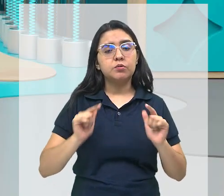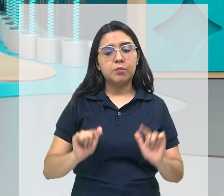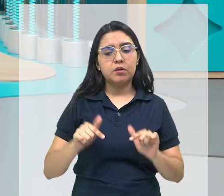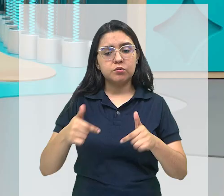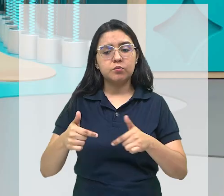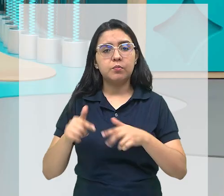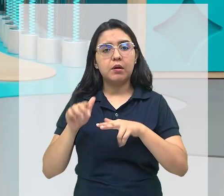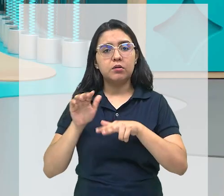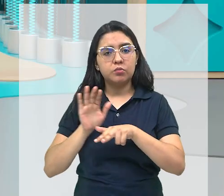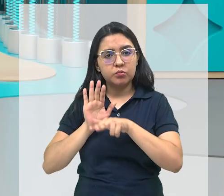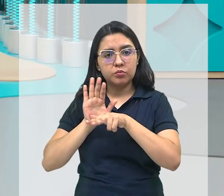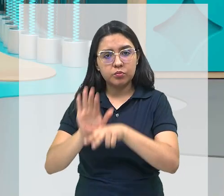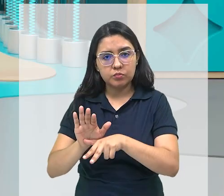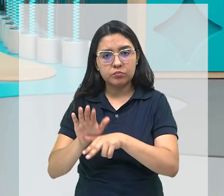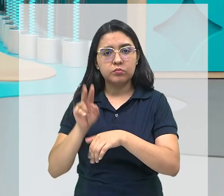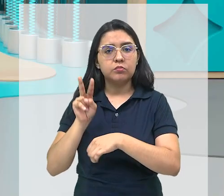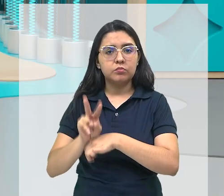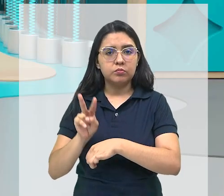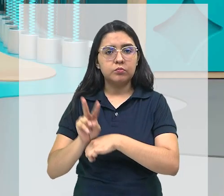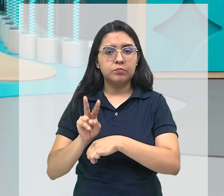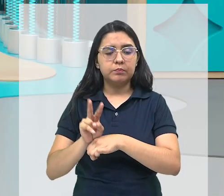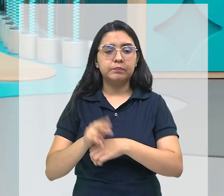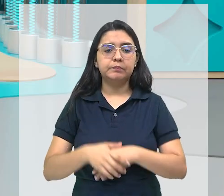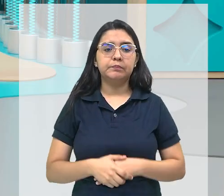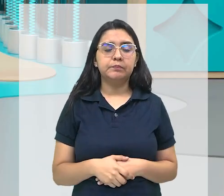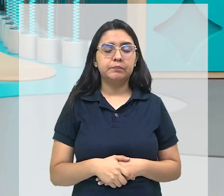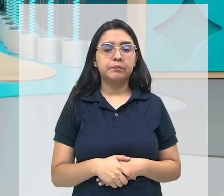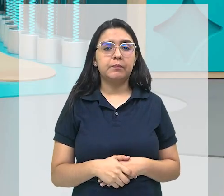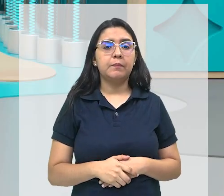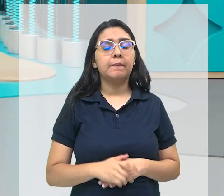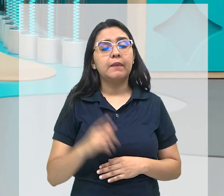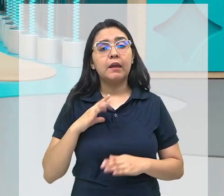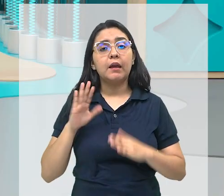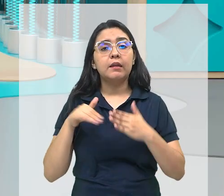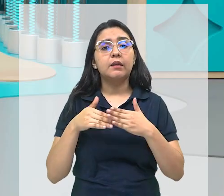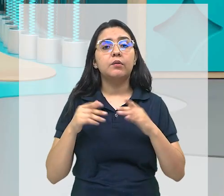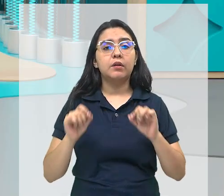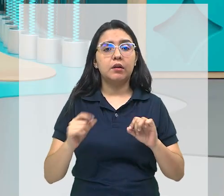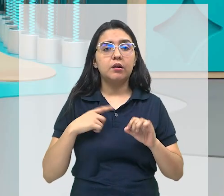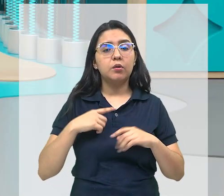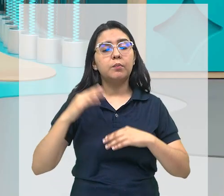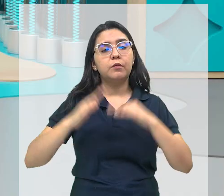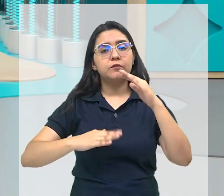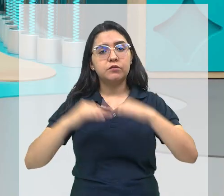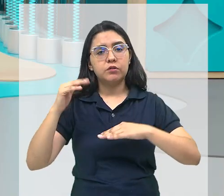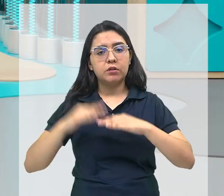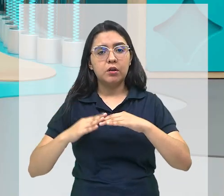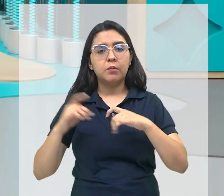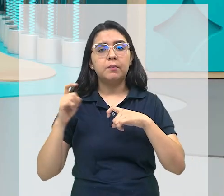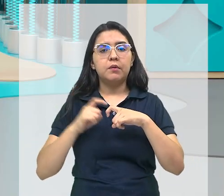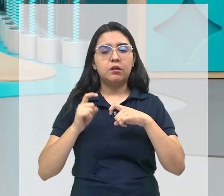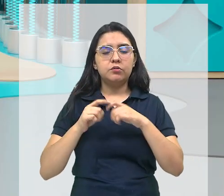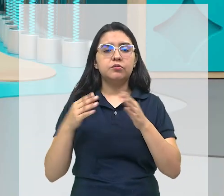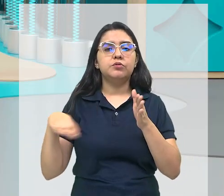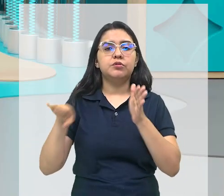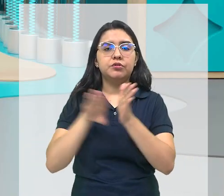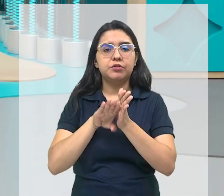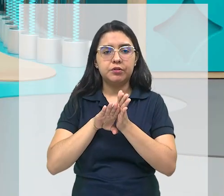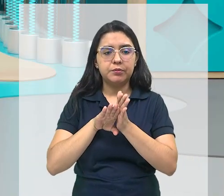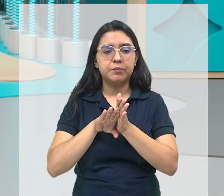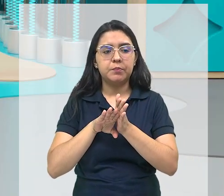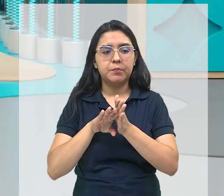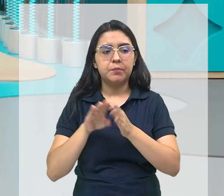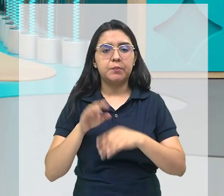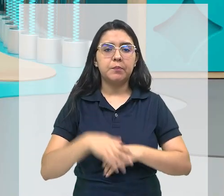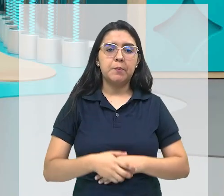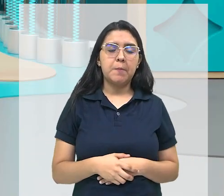que requerem um cuidado inicial, até que chegue o cuidado profissional mesmo,